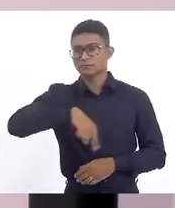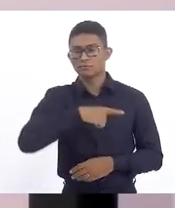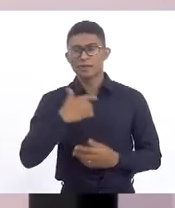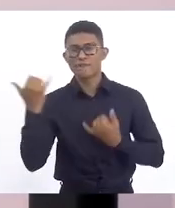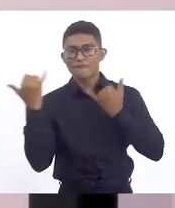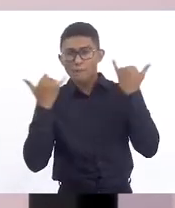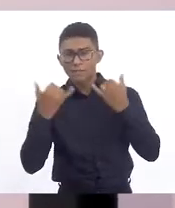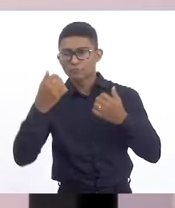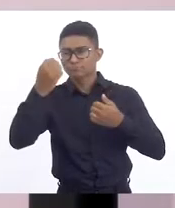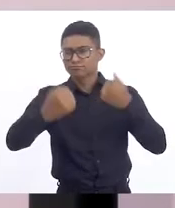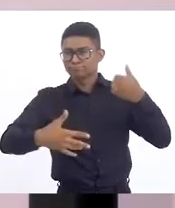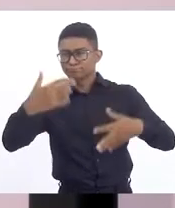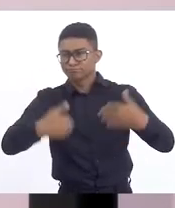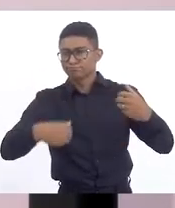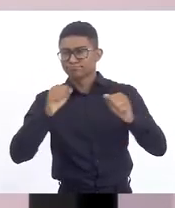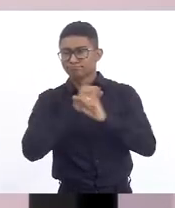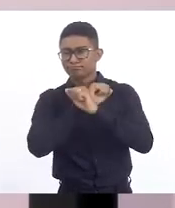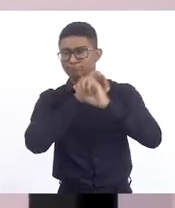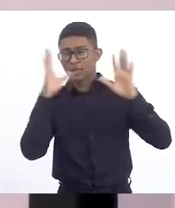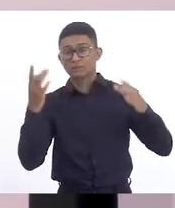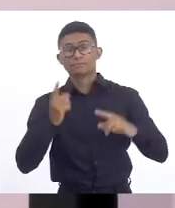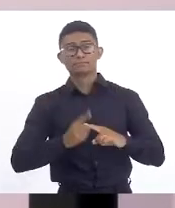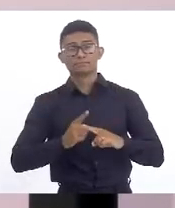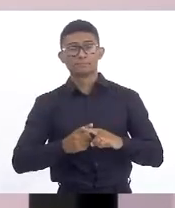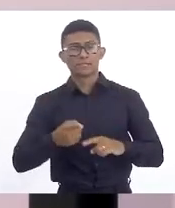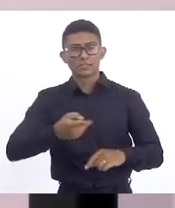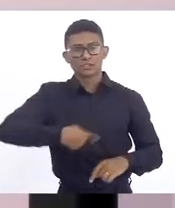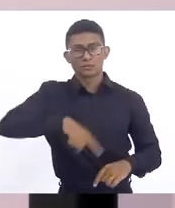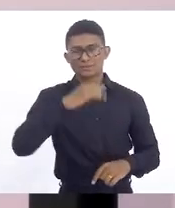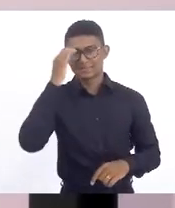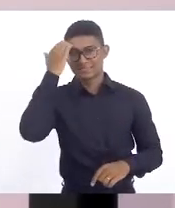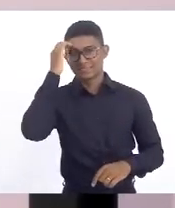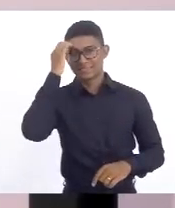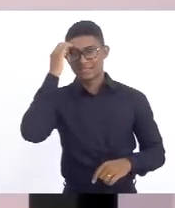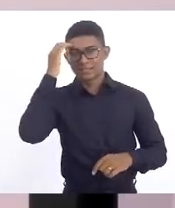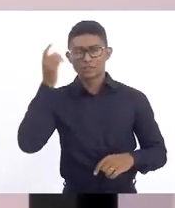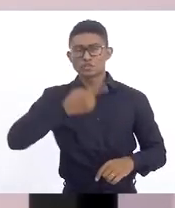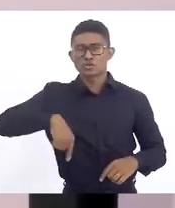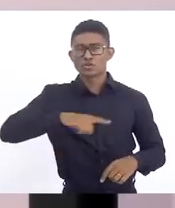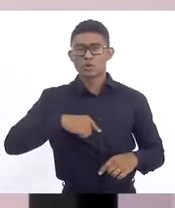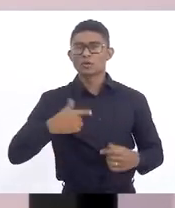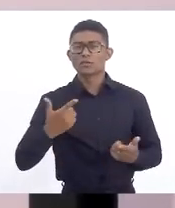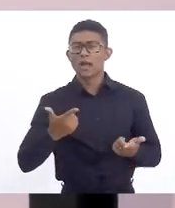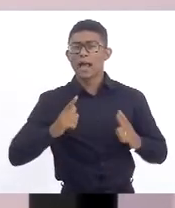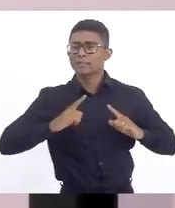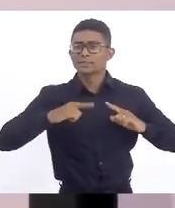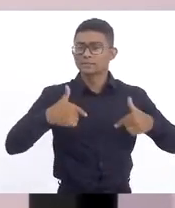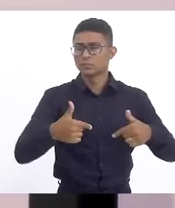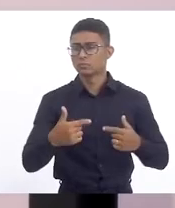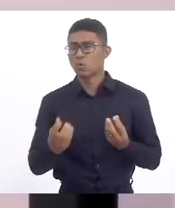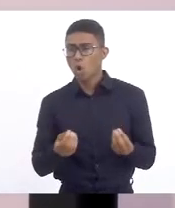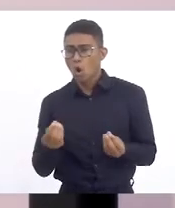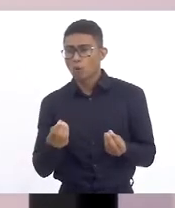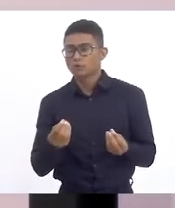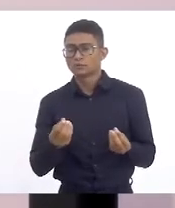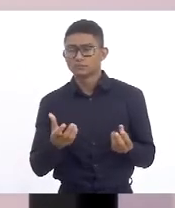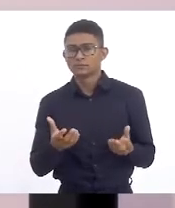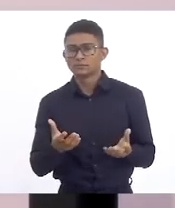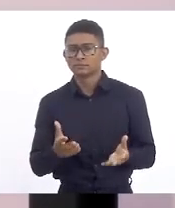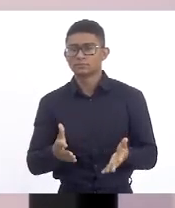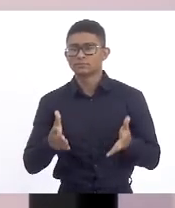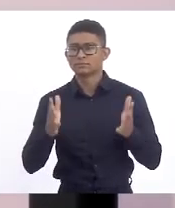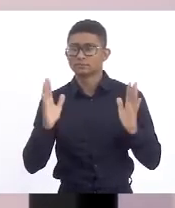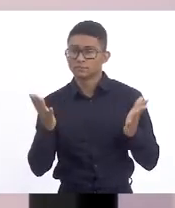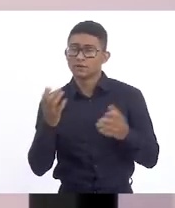para que pudéssemos entender qual é o nosso papel e quais são as nossas ações que efetivamente a gente vem realizando desde o verão